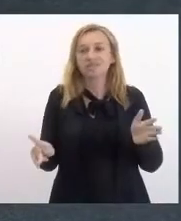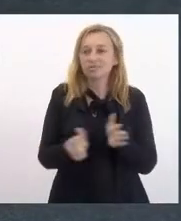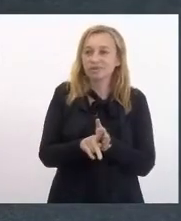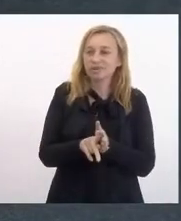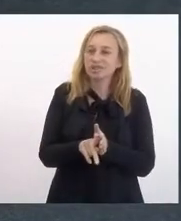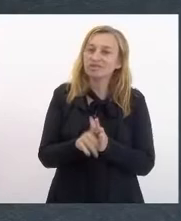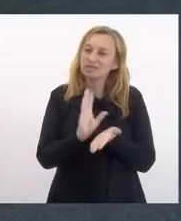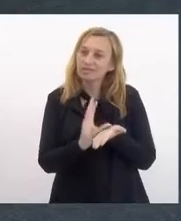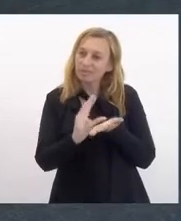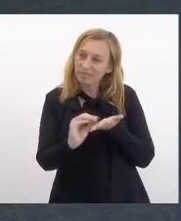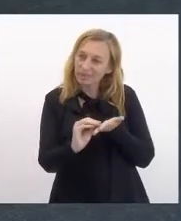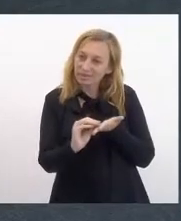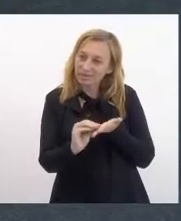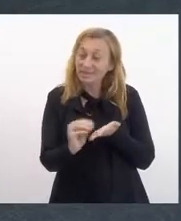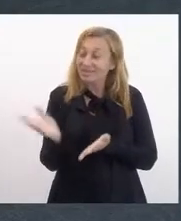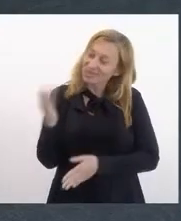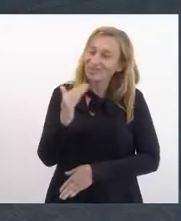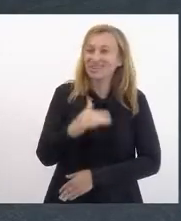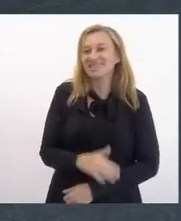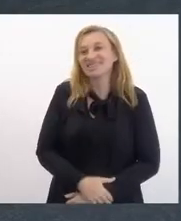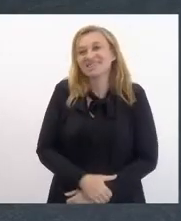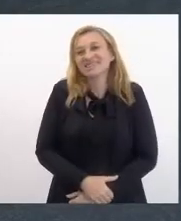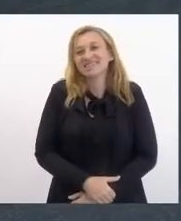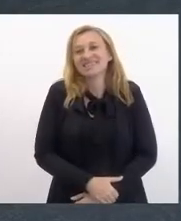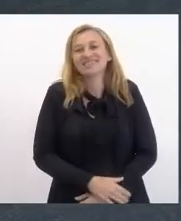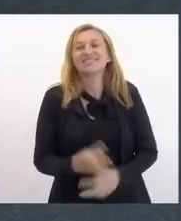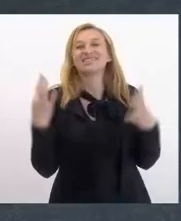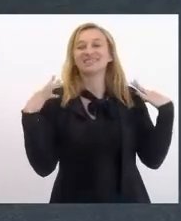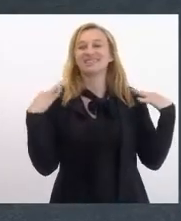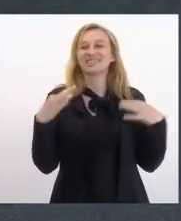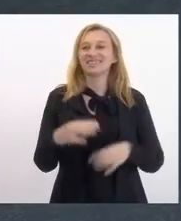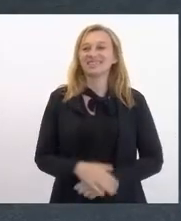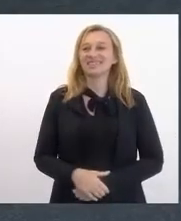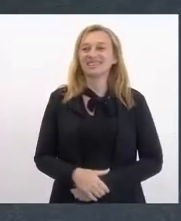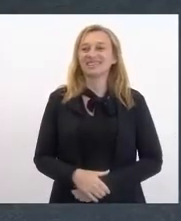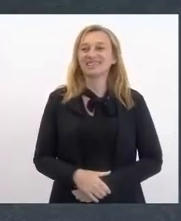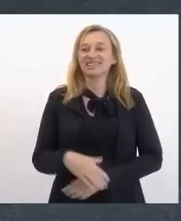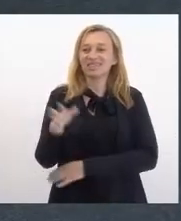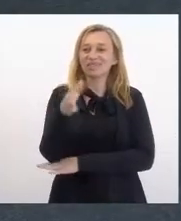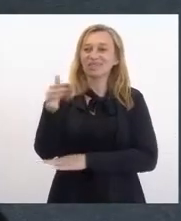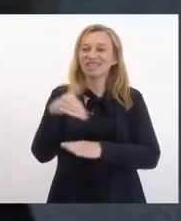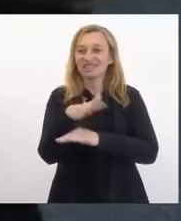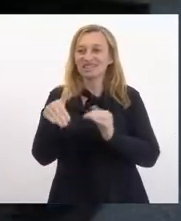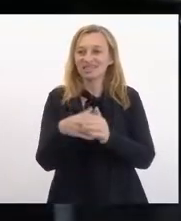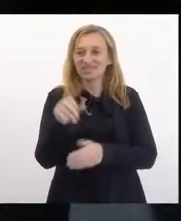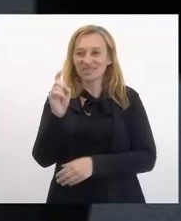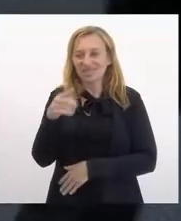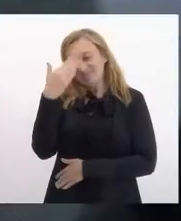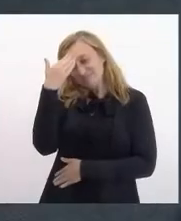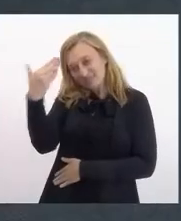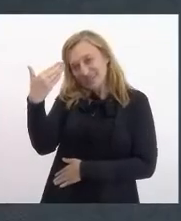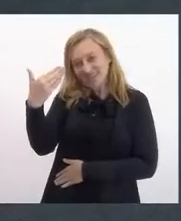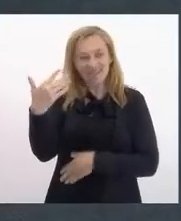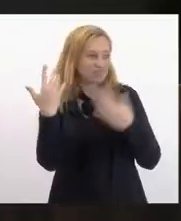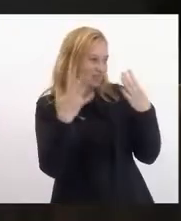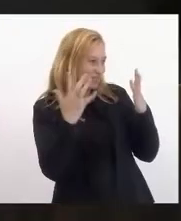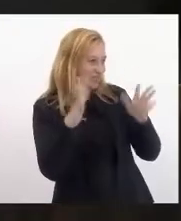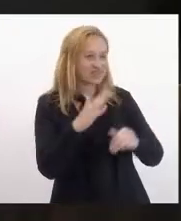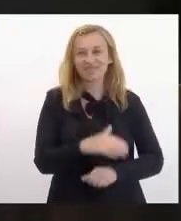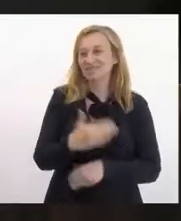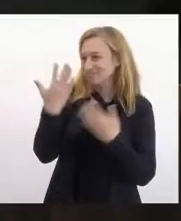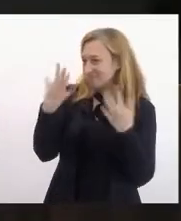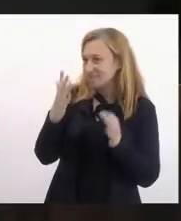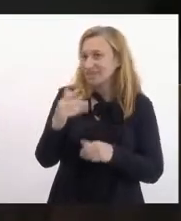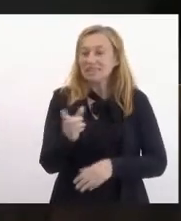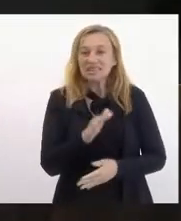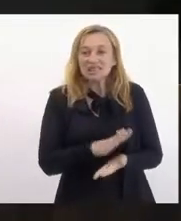aí em pauta e vamos embora, né? Pelo turismo, que é uma bandeira de todos, né? Parabéns. Obrigada, presidente.